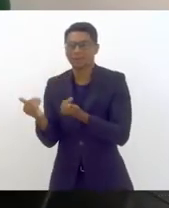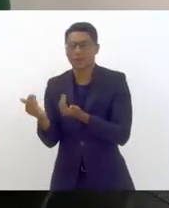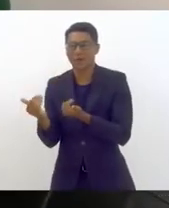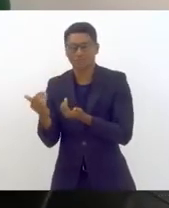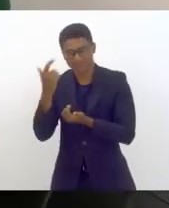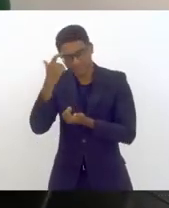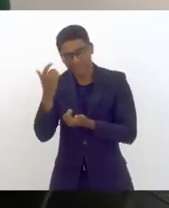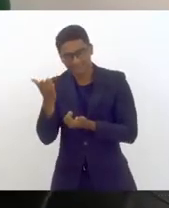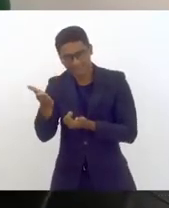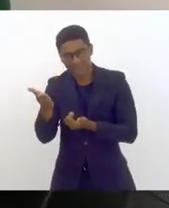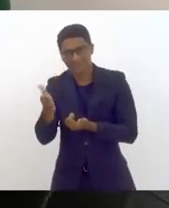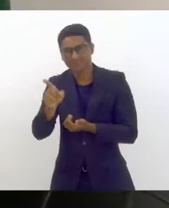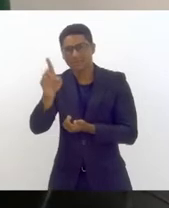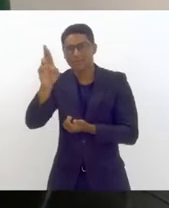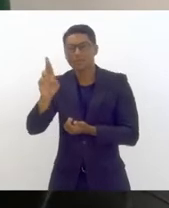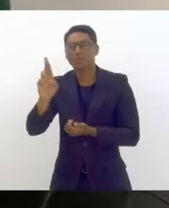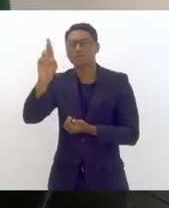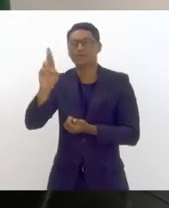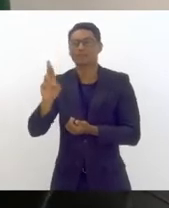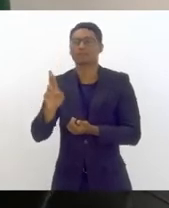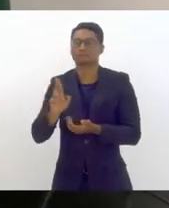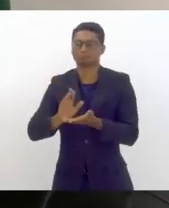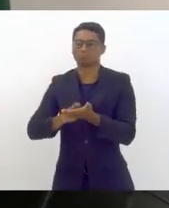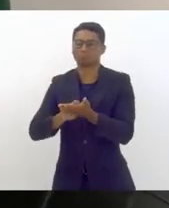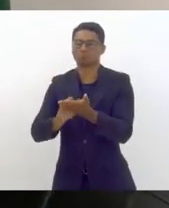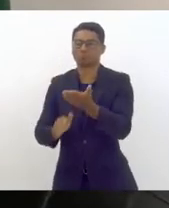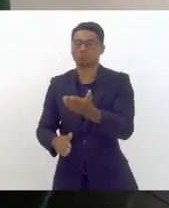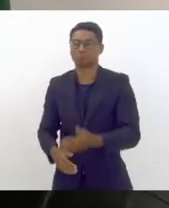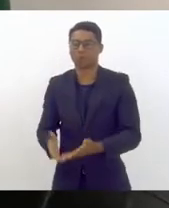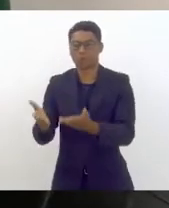Com a palavra, o deputado Anderson Nogueira.